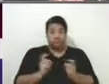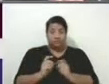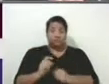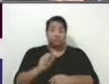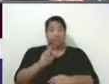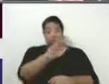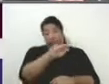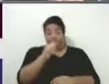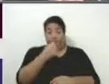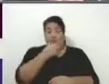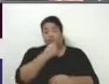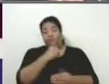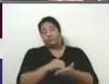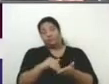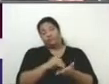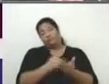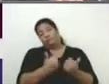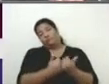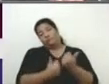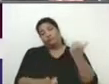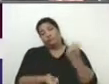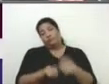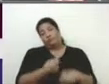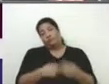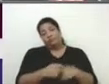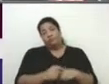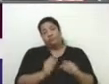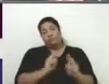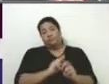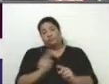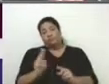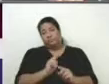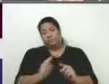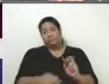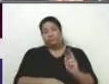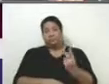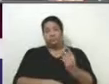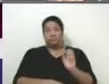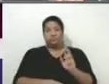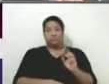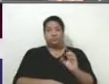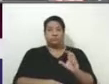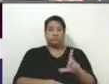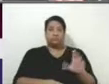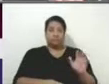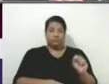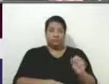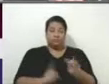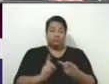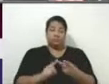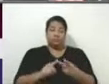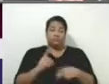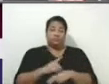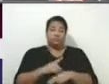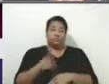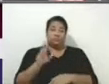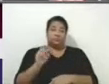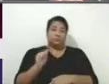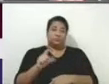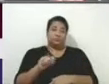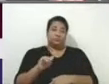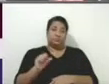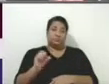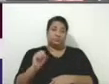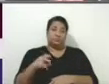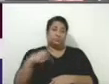de administração, o senhor Hércules e o doutor Alisson, que recentemente assumiu a Procuradoria-Geral do